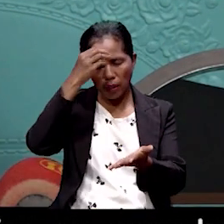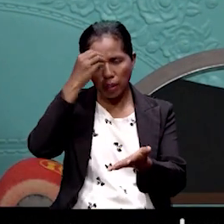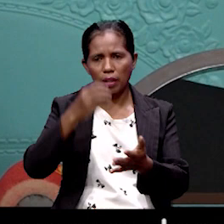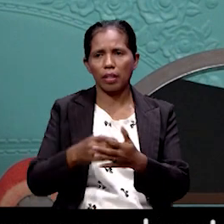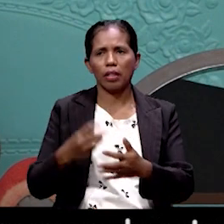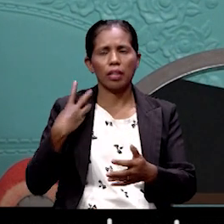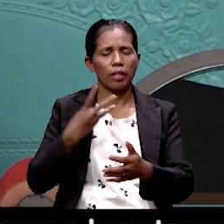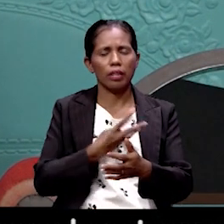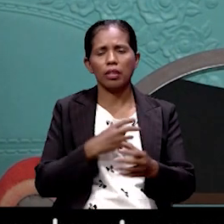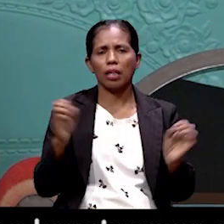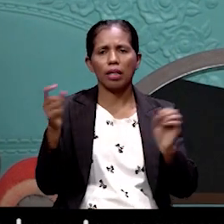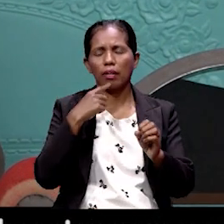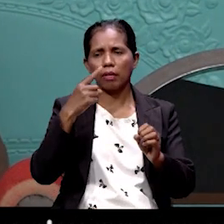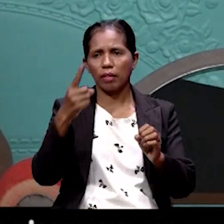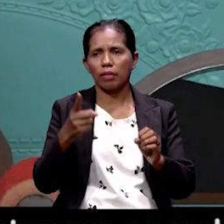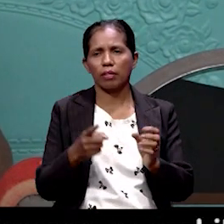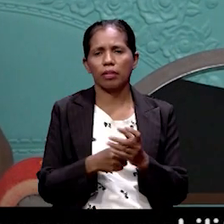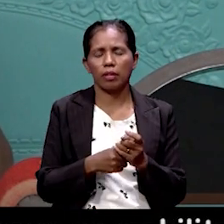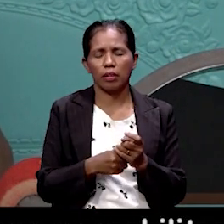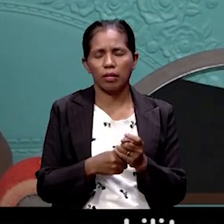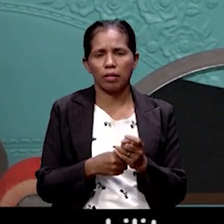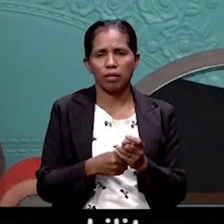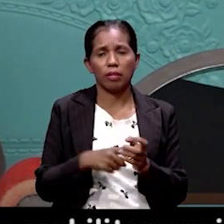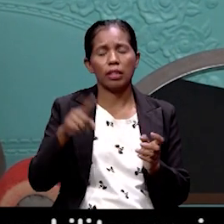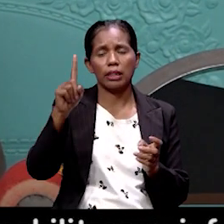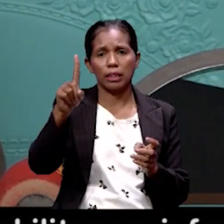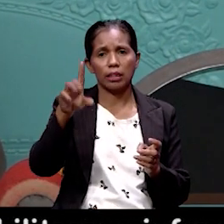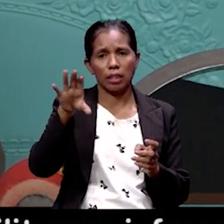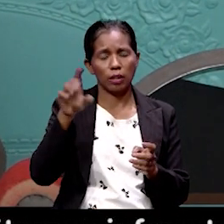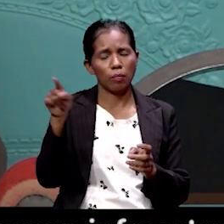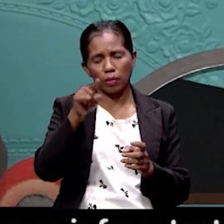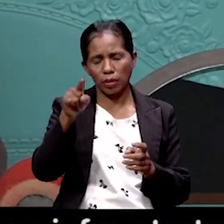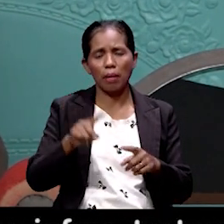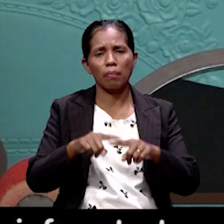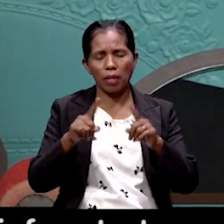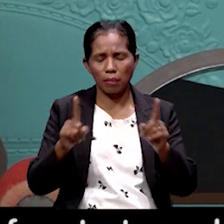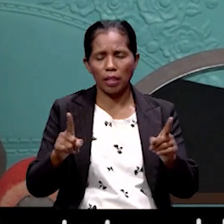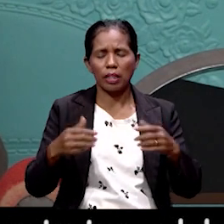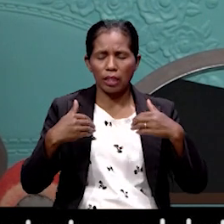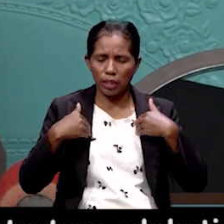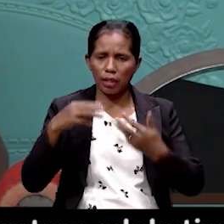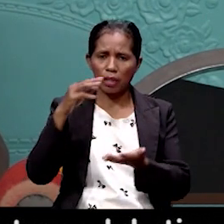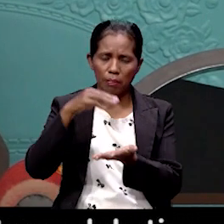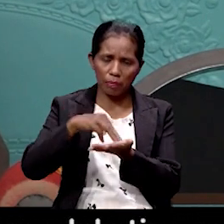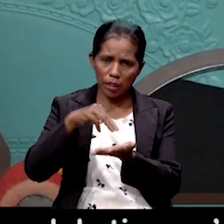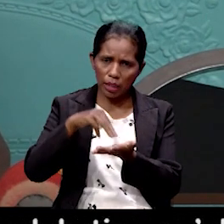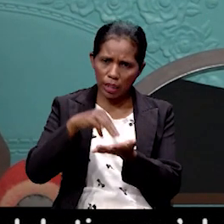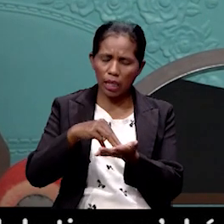100%. Mas, pelo menos, matéria não tão importante.